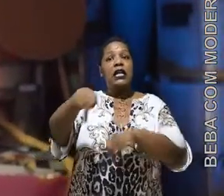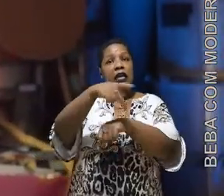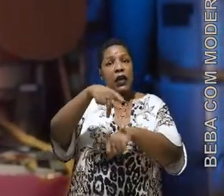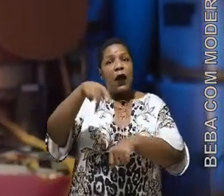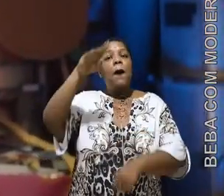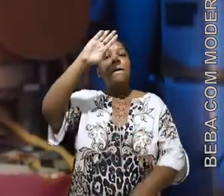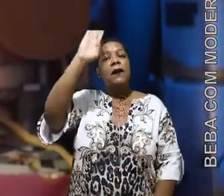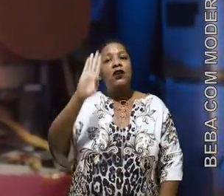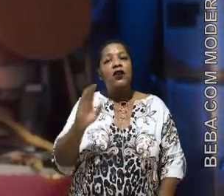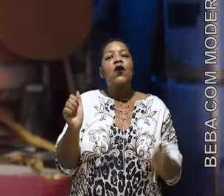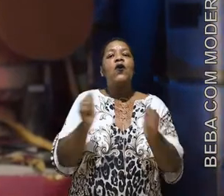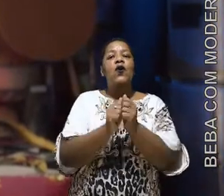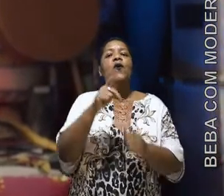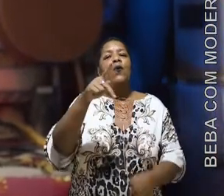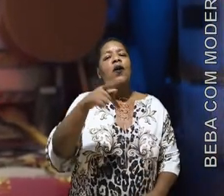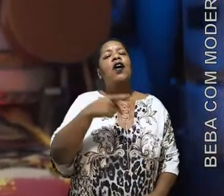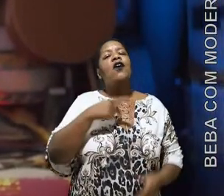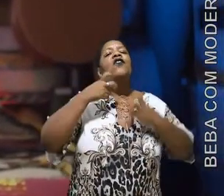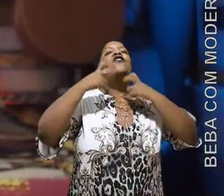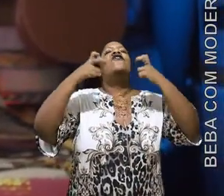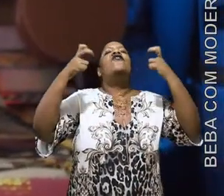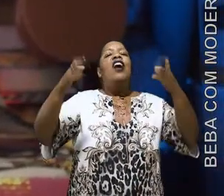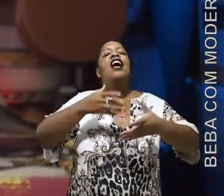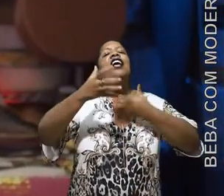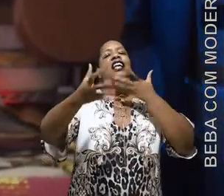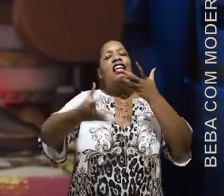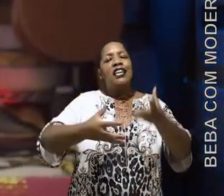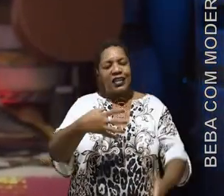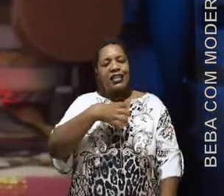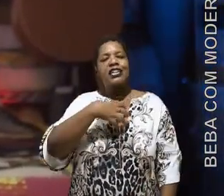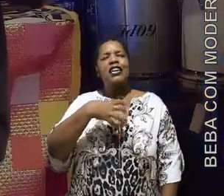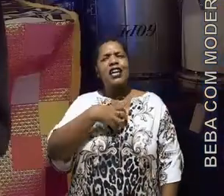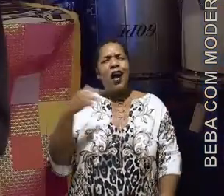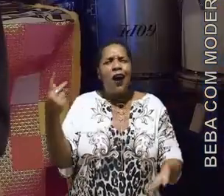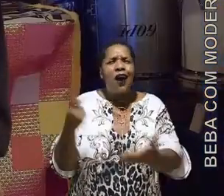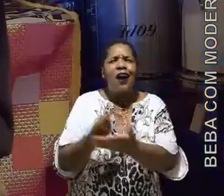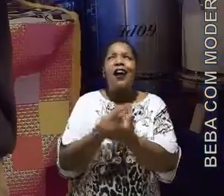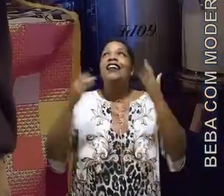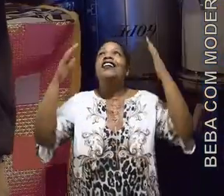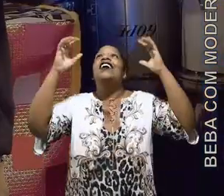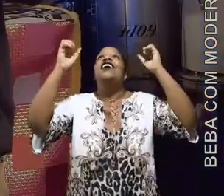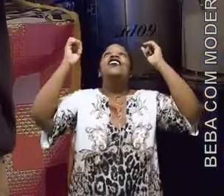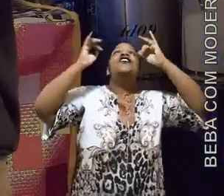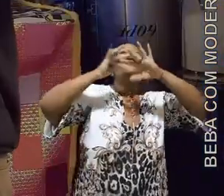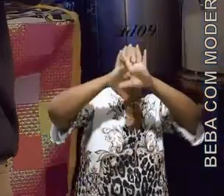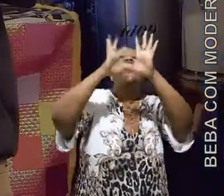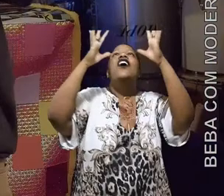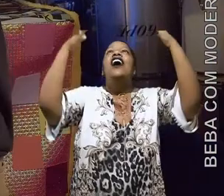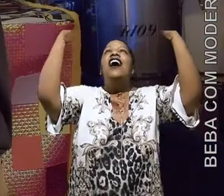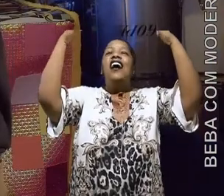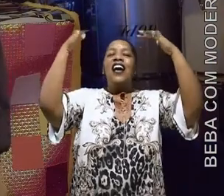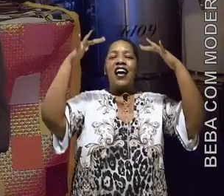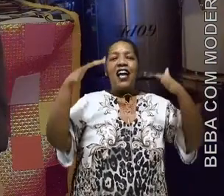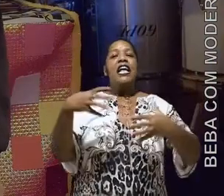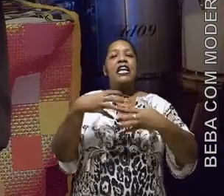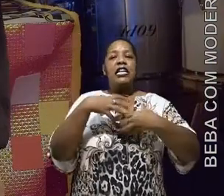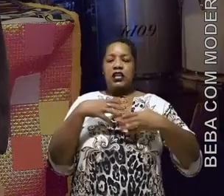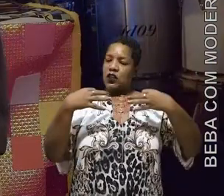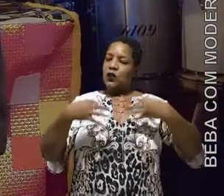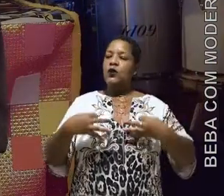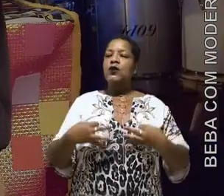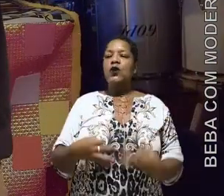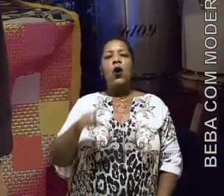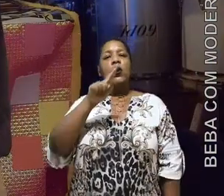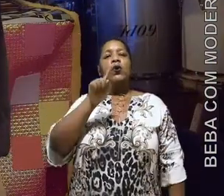eu achei que escreveu o Brasil com P que fique marcado meu canto afiado tem lado aquele morro que desceu para glória e apogeu